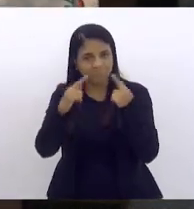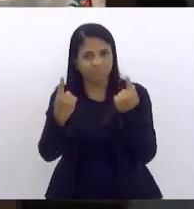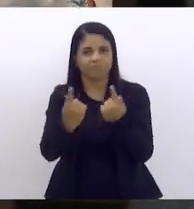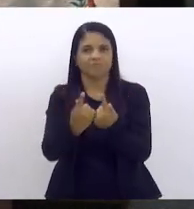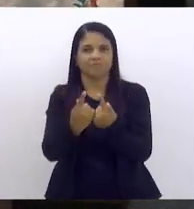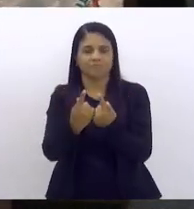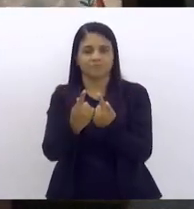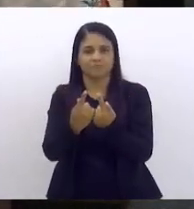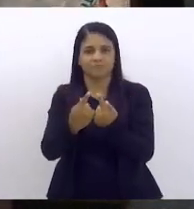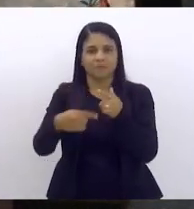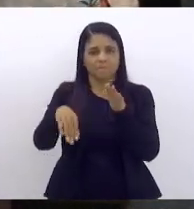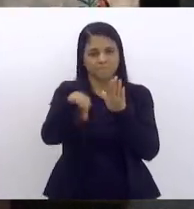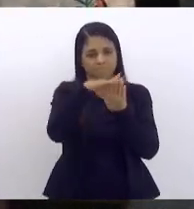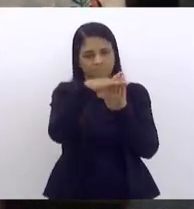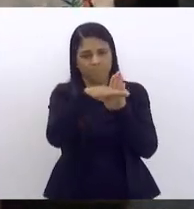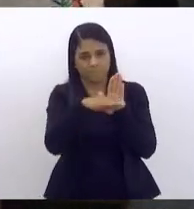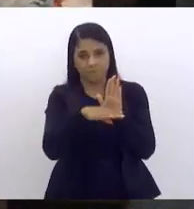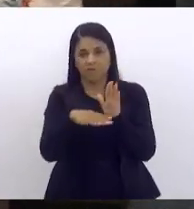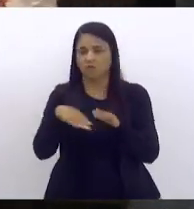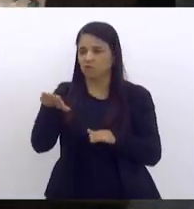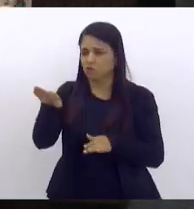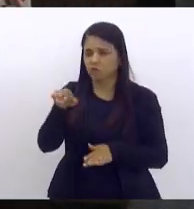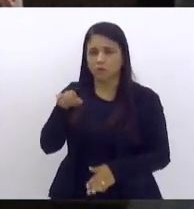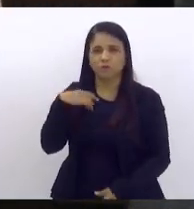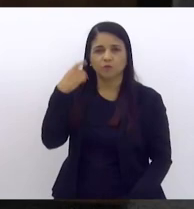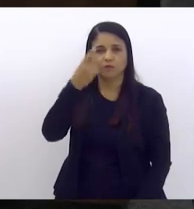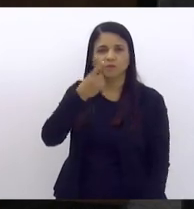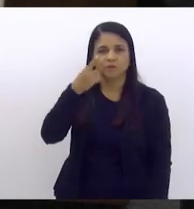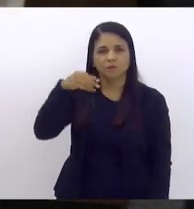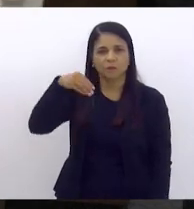isso, convoca aí o deputado Carlos Mink,